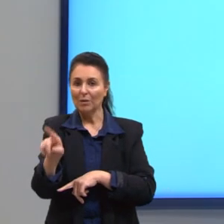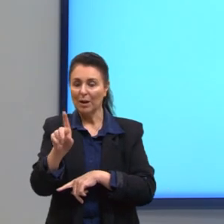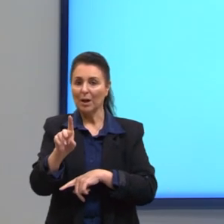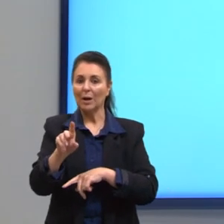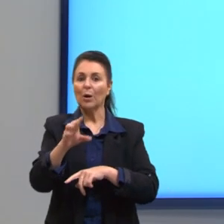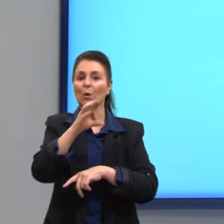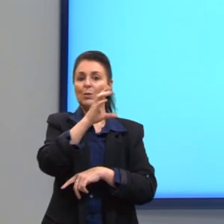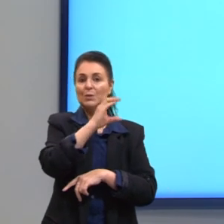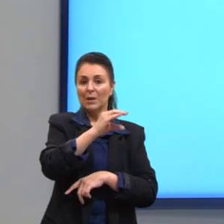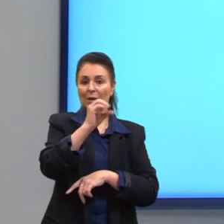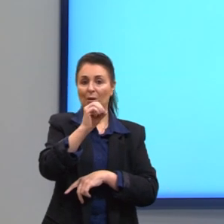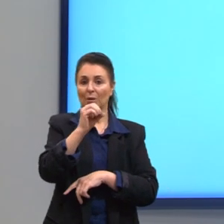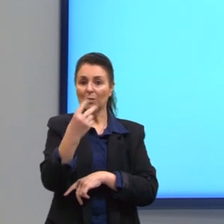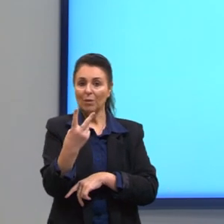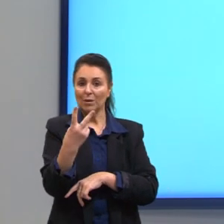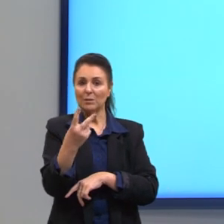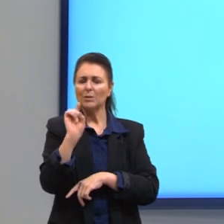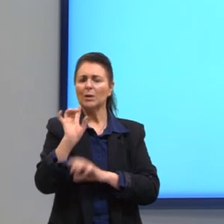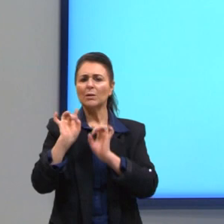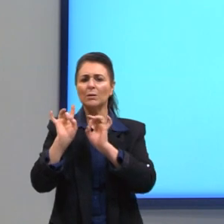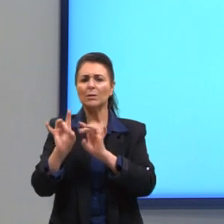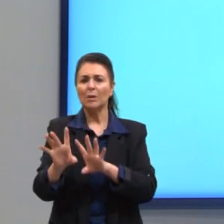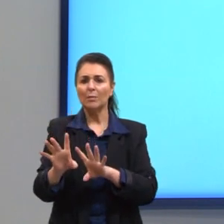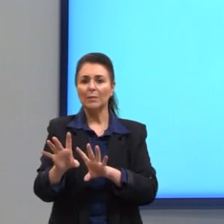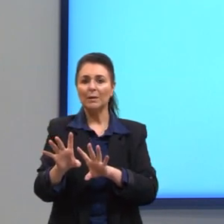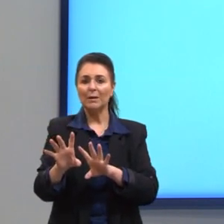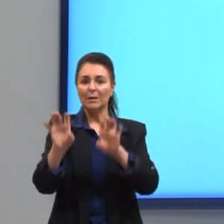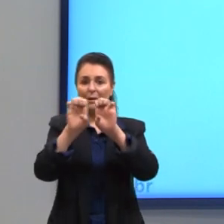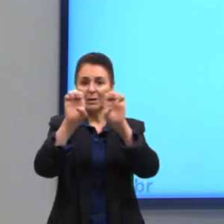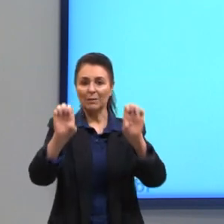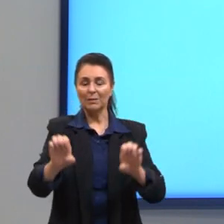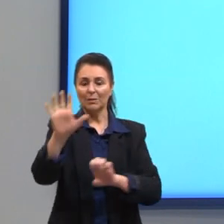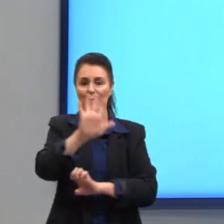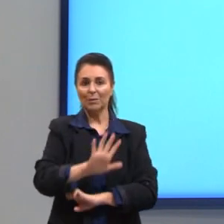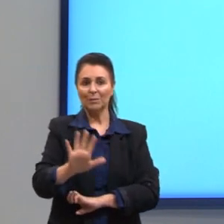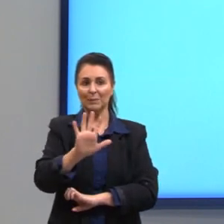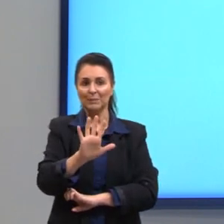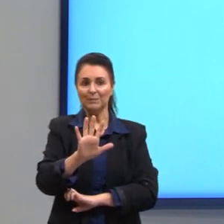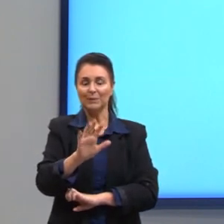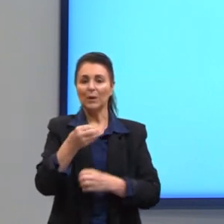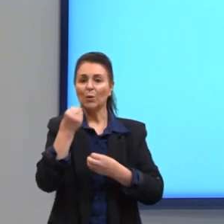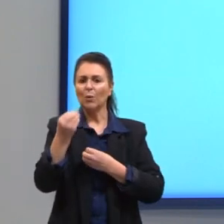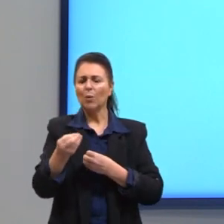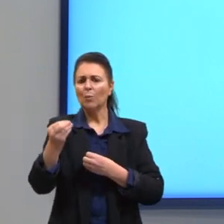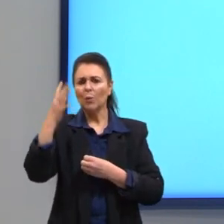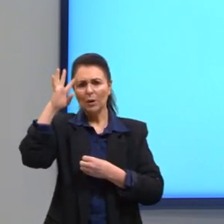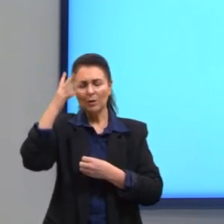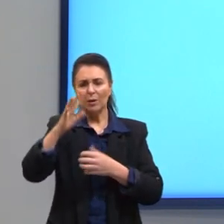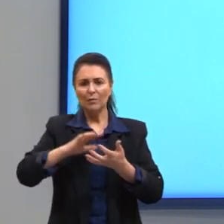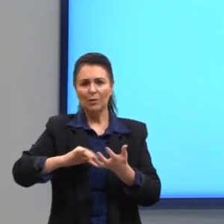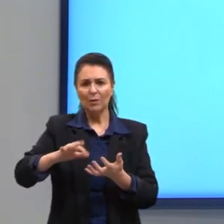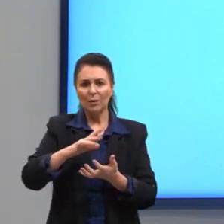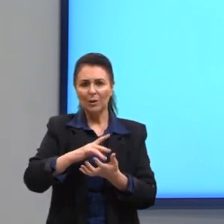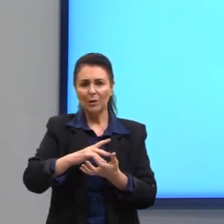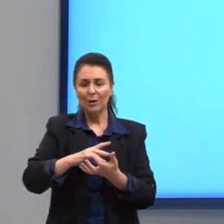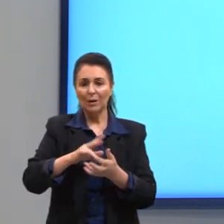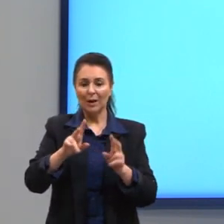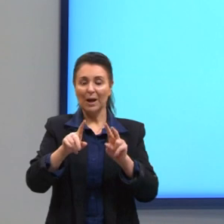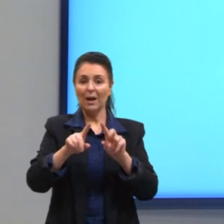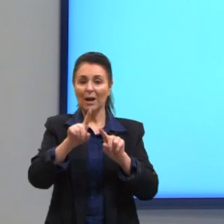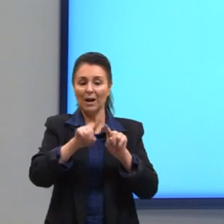dióxido de carbono e o que sobra a minha equação Global como que eu vou resolver esse cálculo a minha